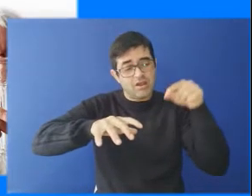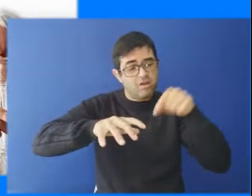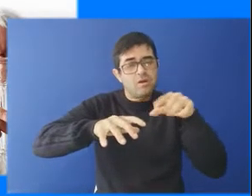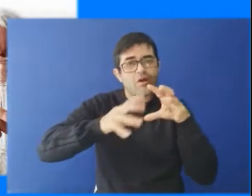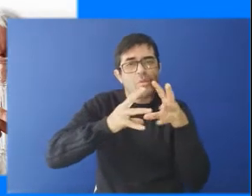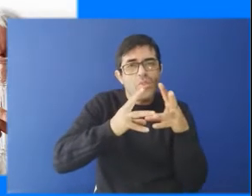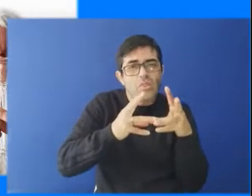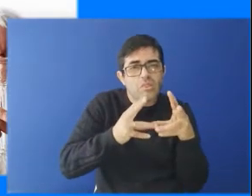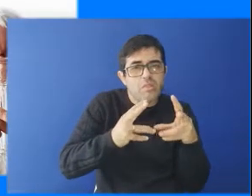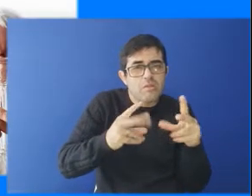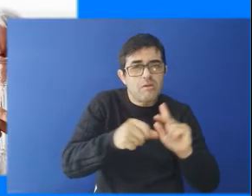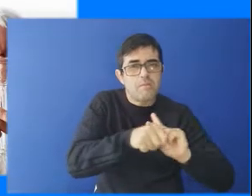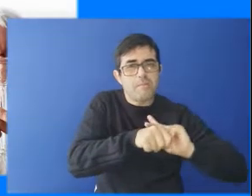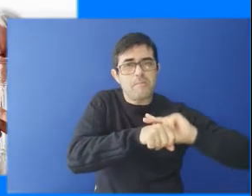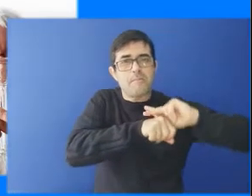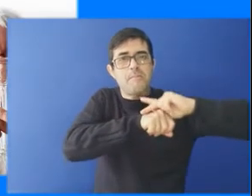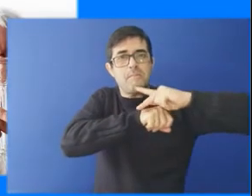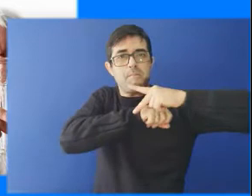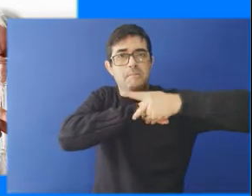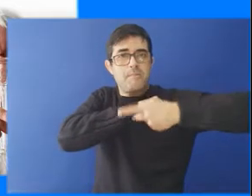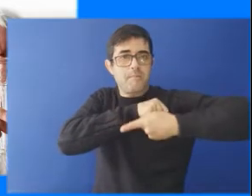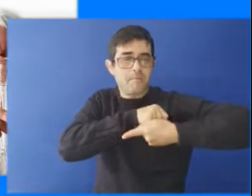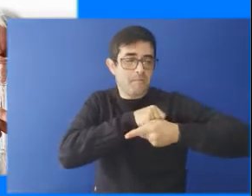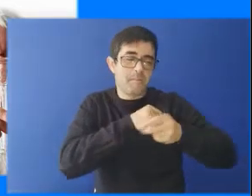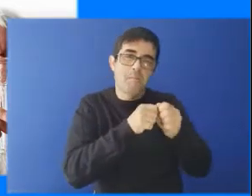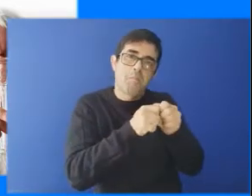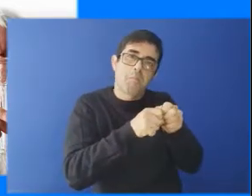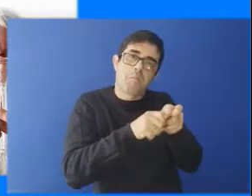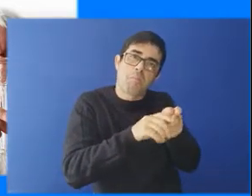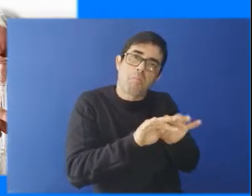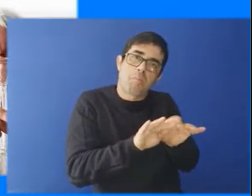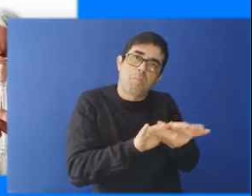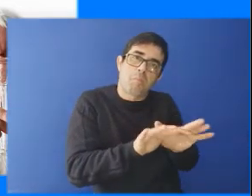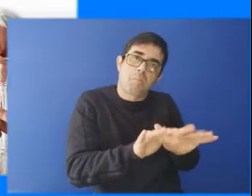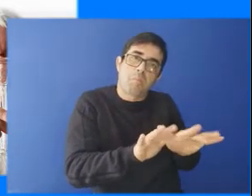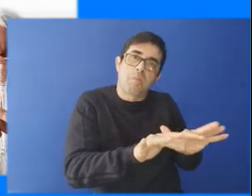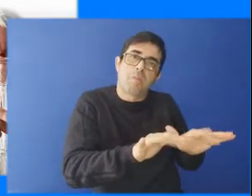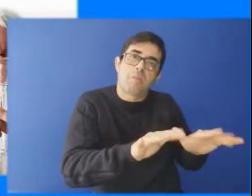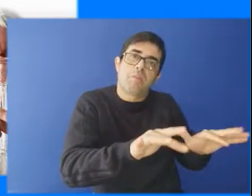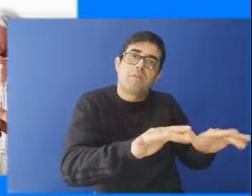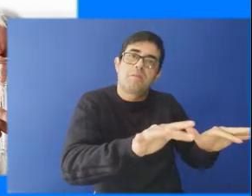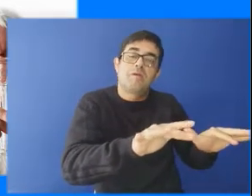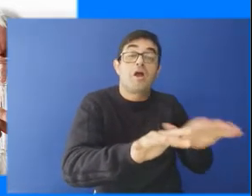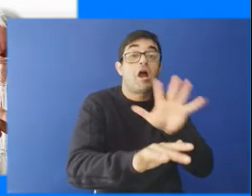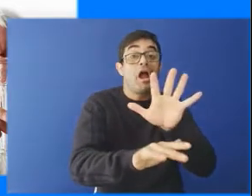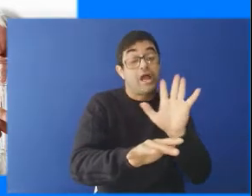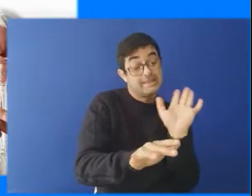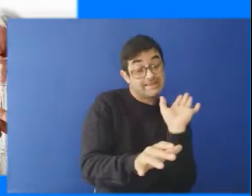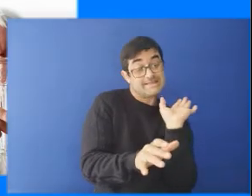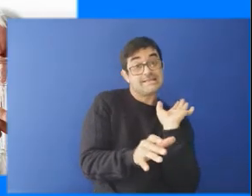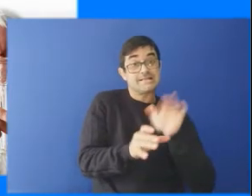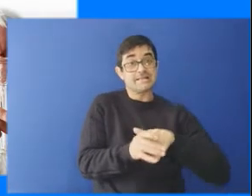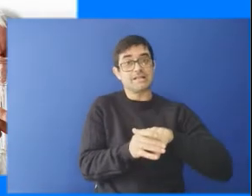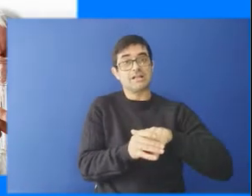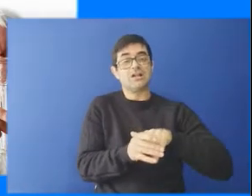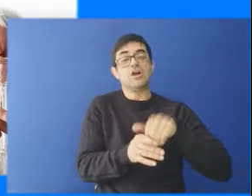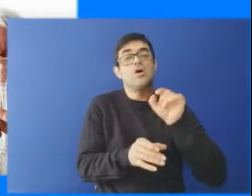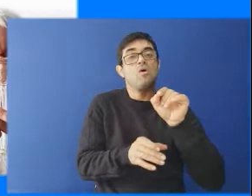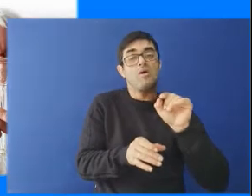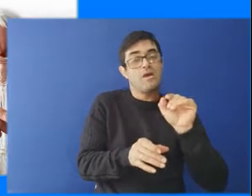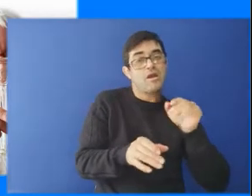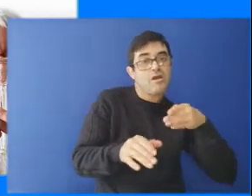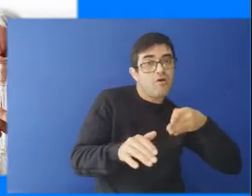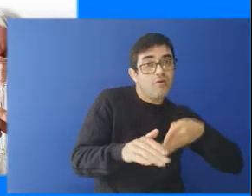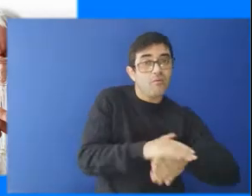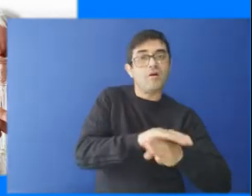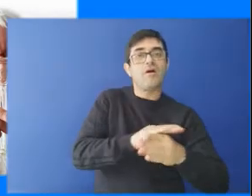rocha. Com o passar do tempo, essas partículas que vão se formando desse desgaste da rocha permite a colonização